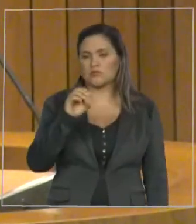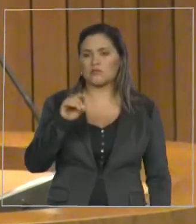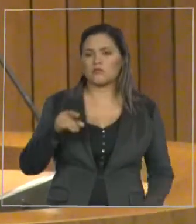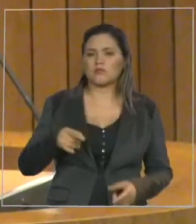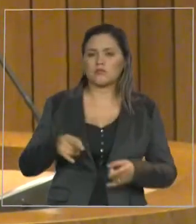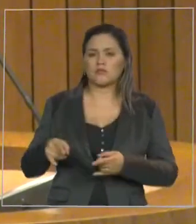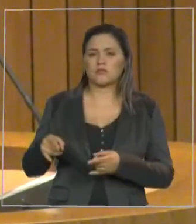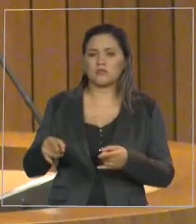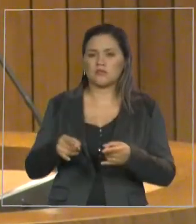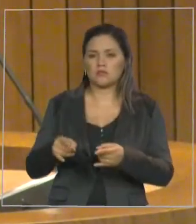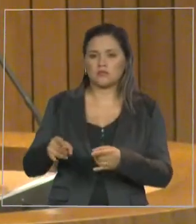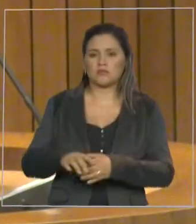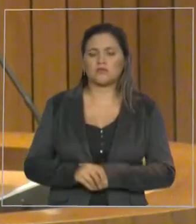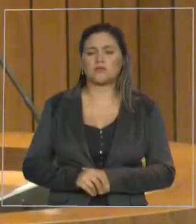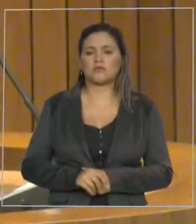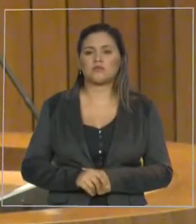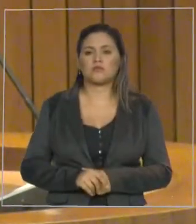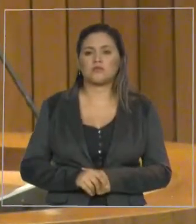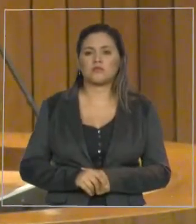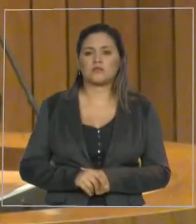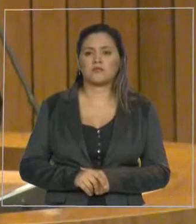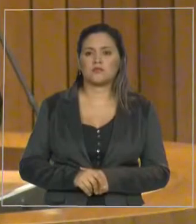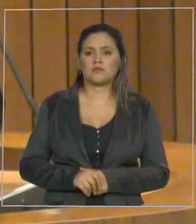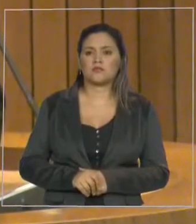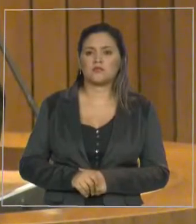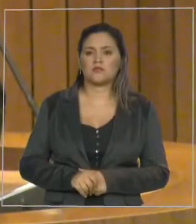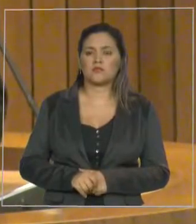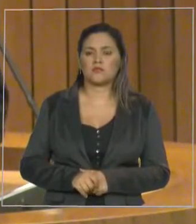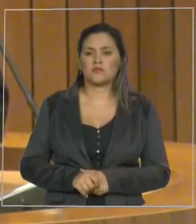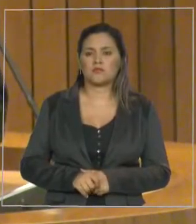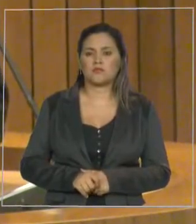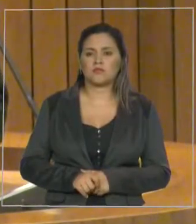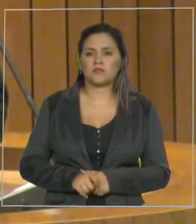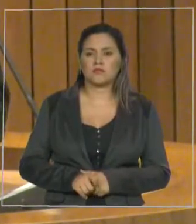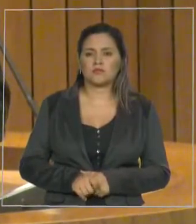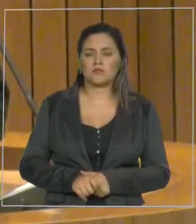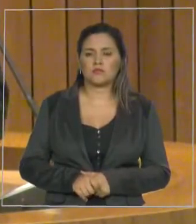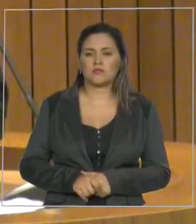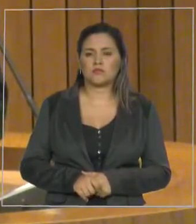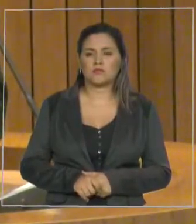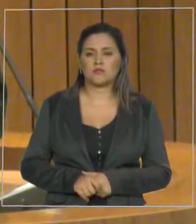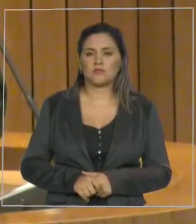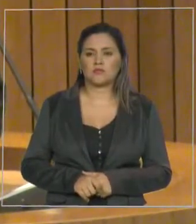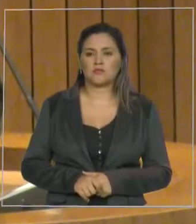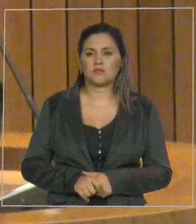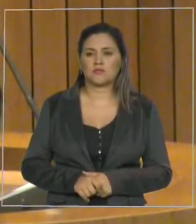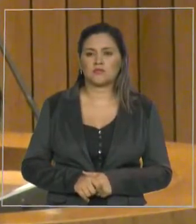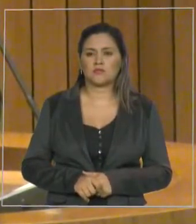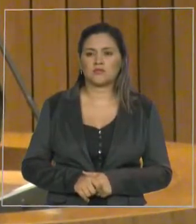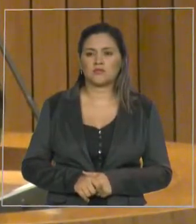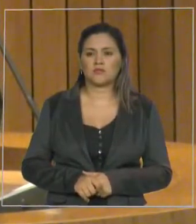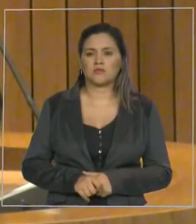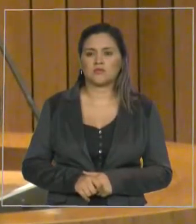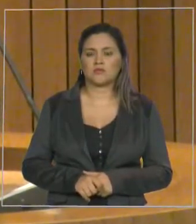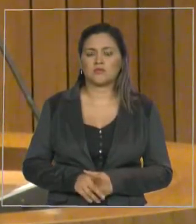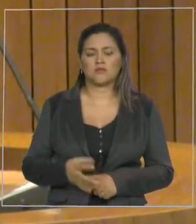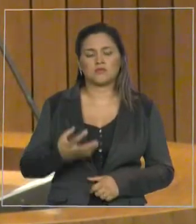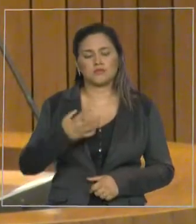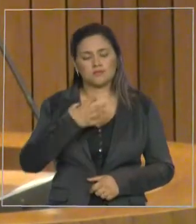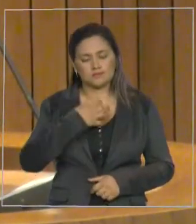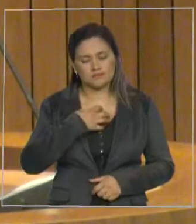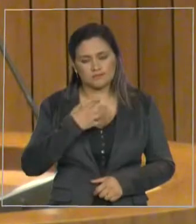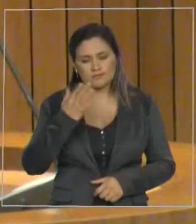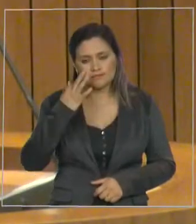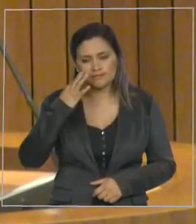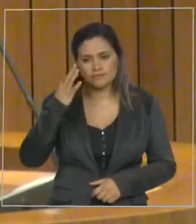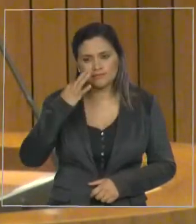região. De qualquer maneira, na concepção desse hospital, ficou com sensibilidade do governador Flávio Dino